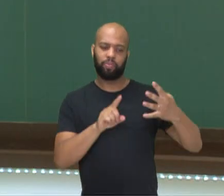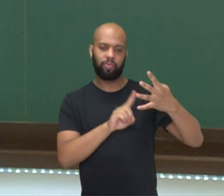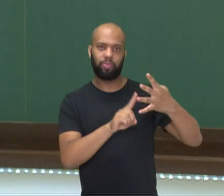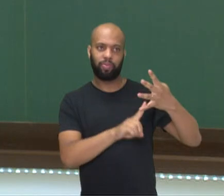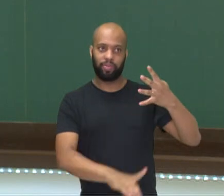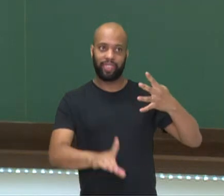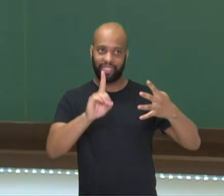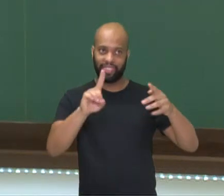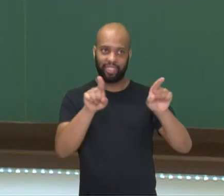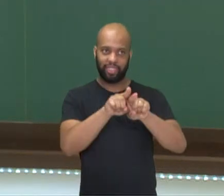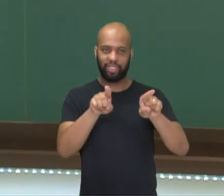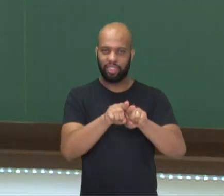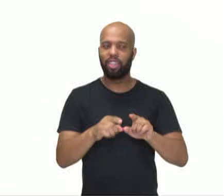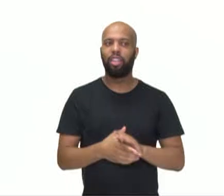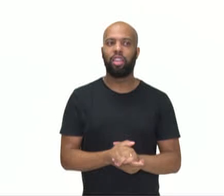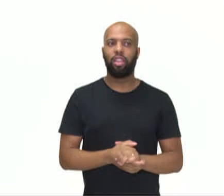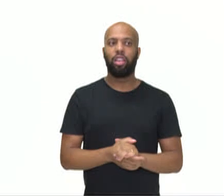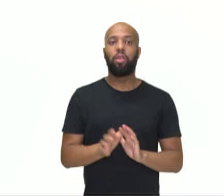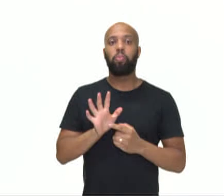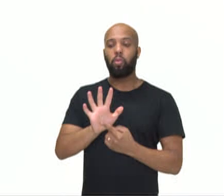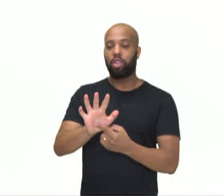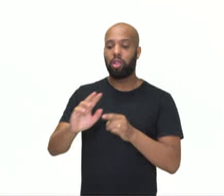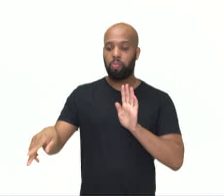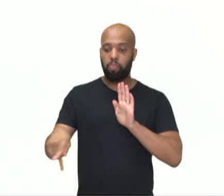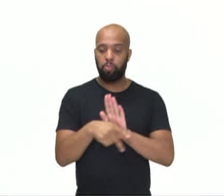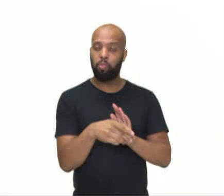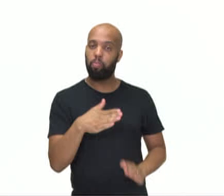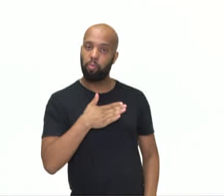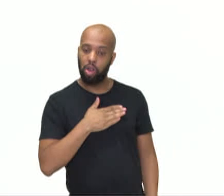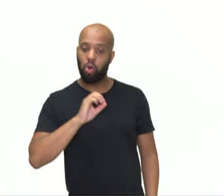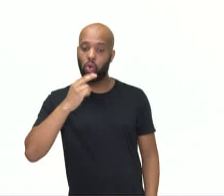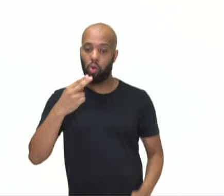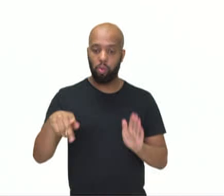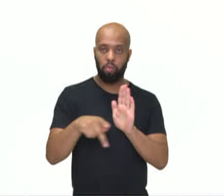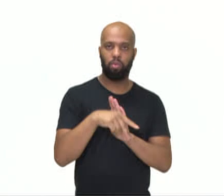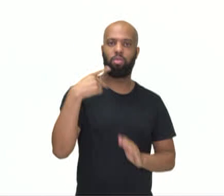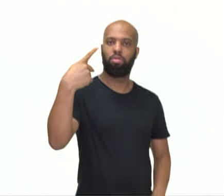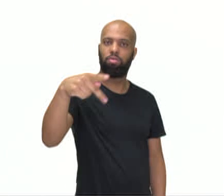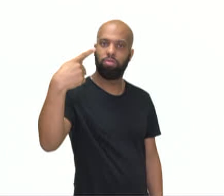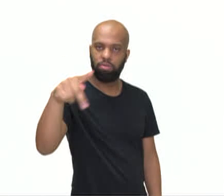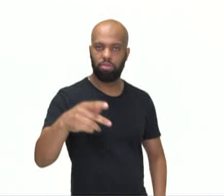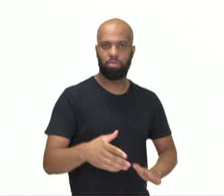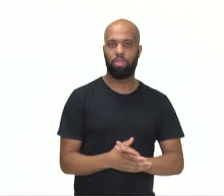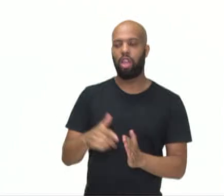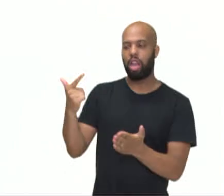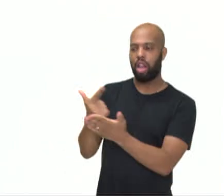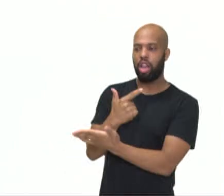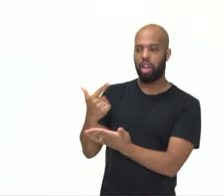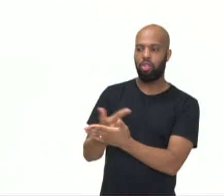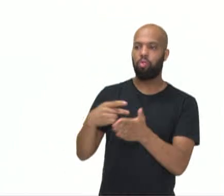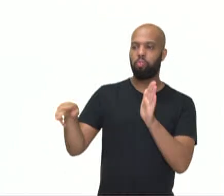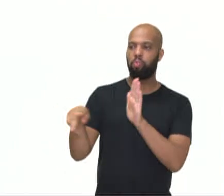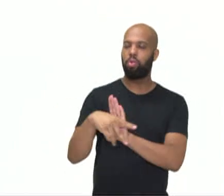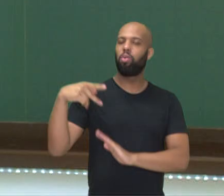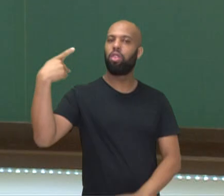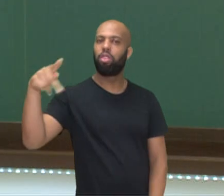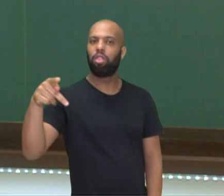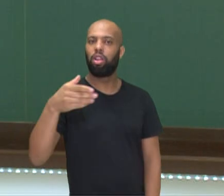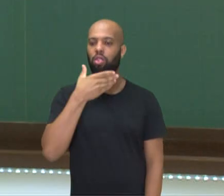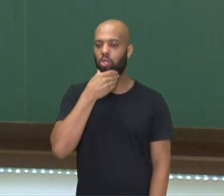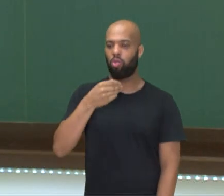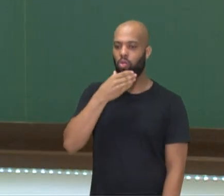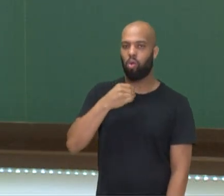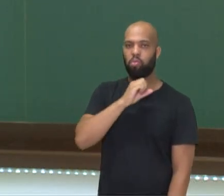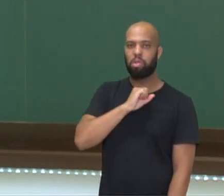B também, olha lá. Indica possessão, possuir algo. Estes livros são del Senhor Pérez. Está